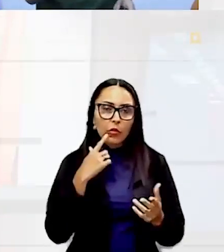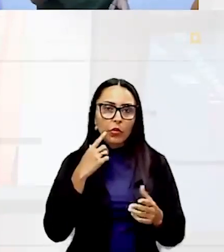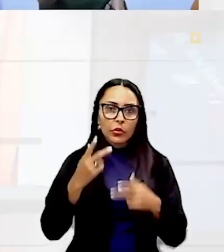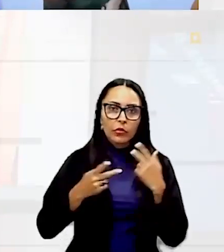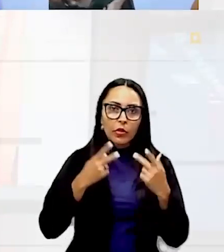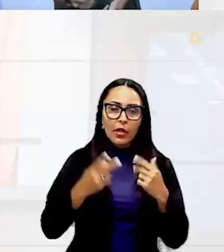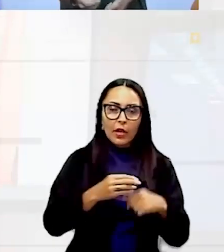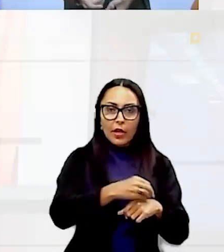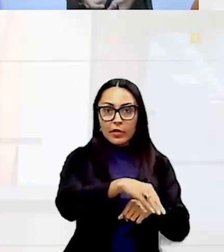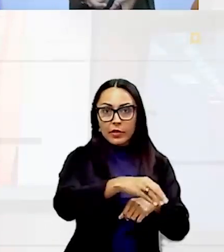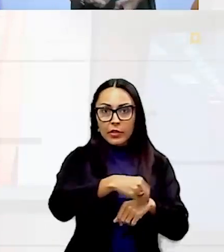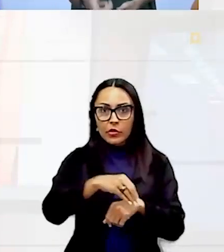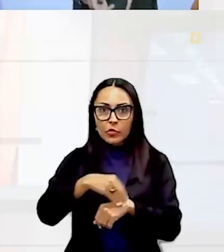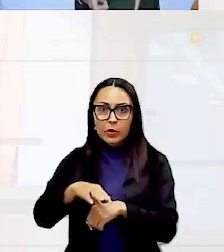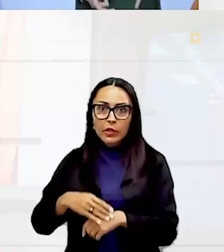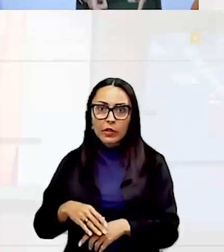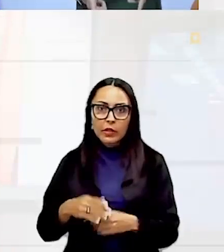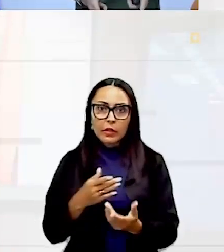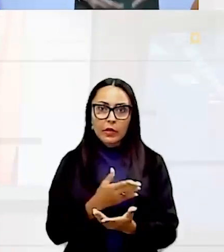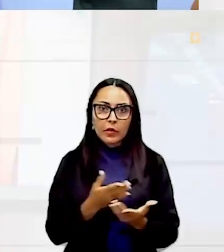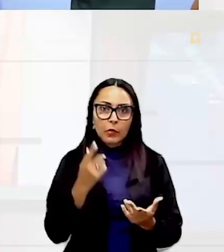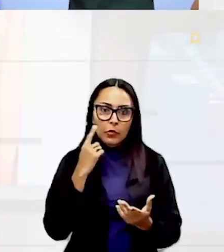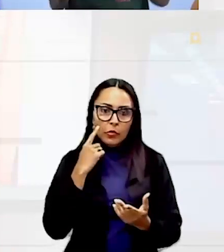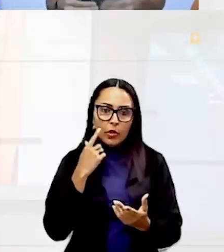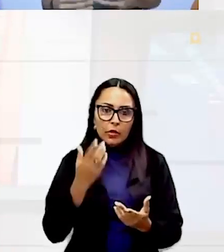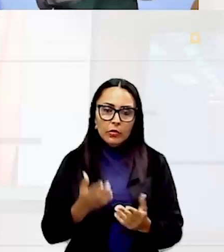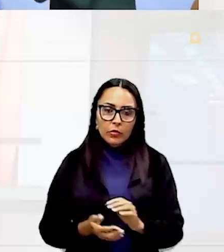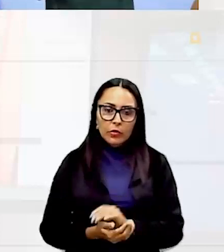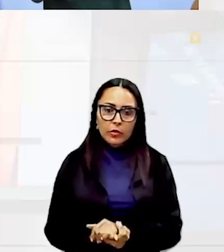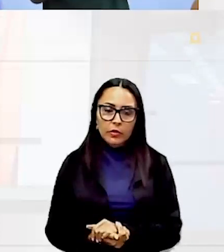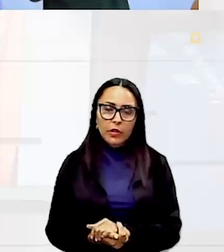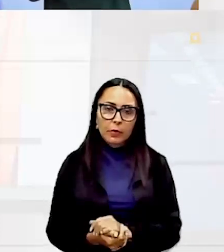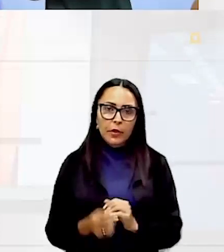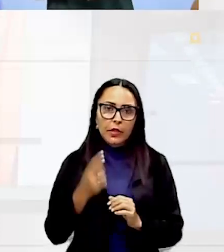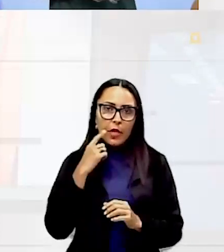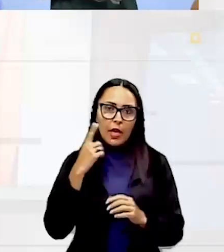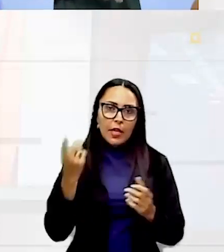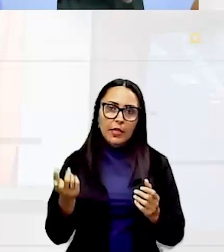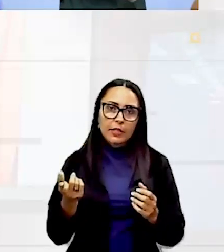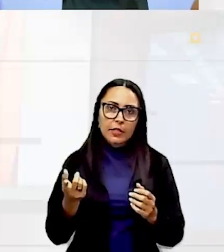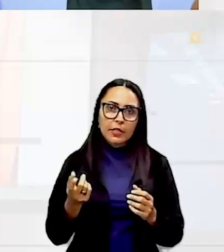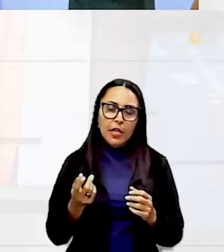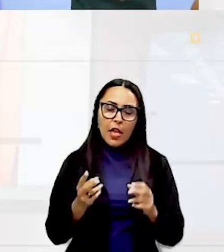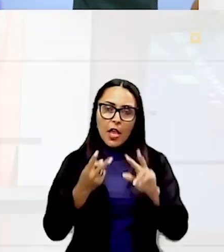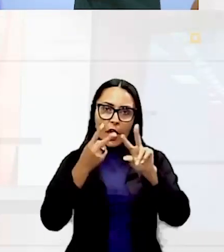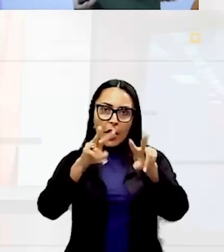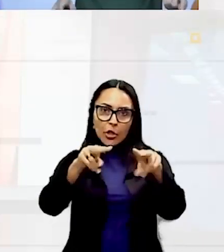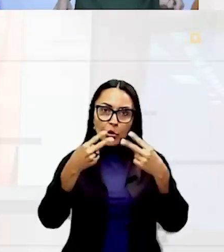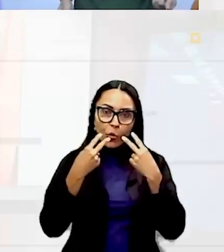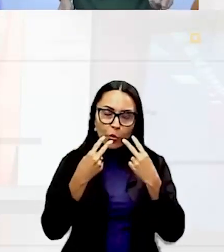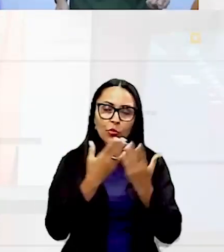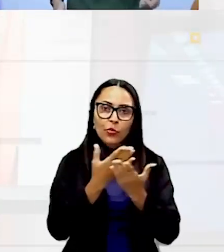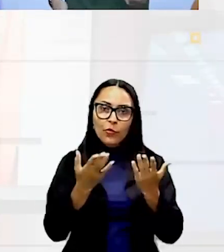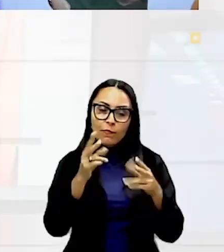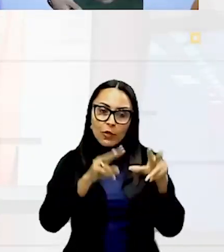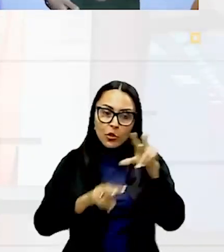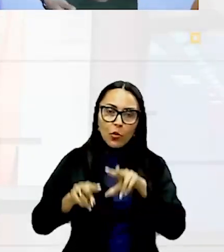é transmitir a informação para o jogador. É esse retorno visual que eu tinha falado. Porque no final os jogos são